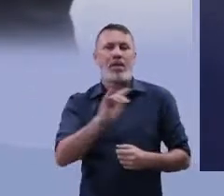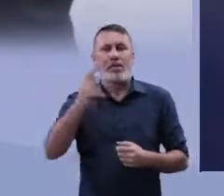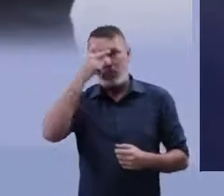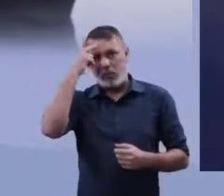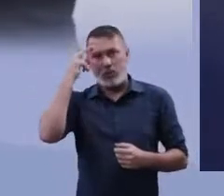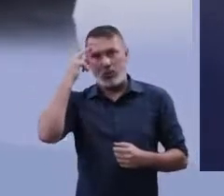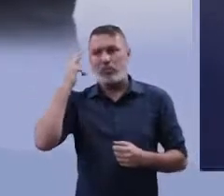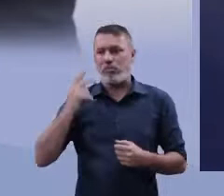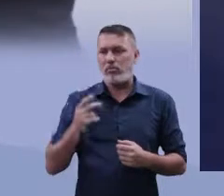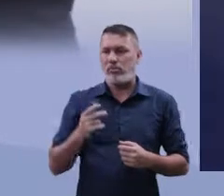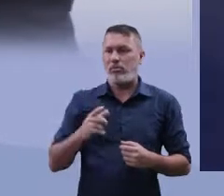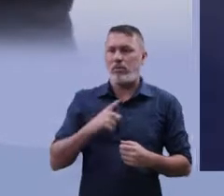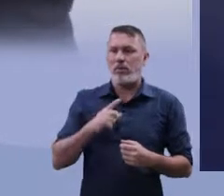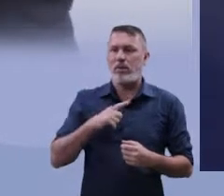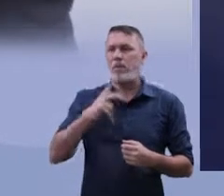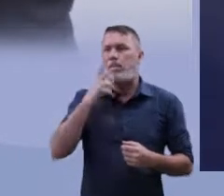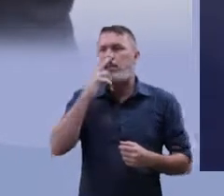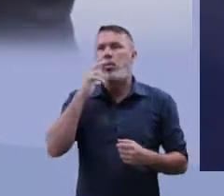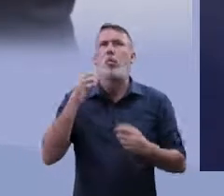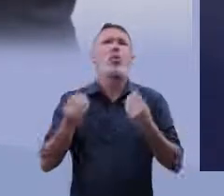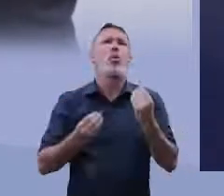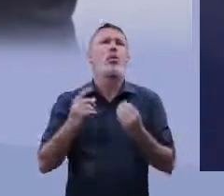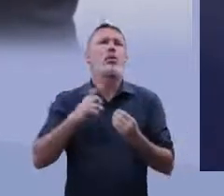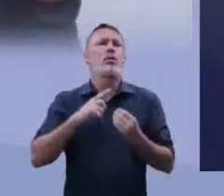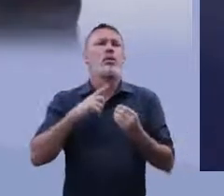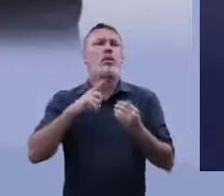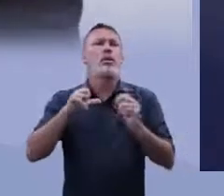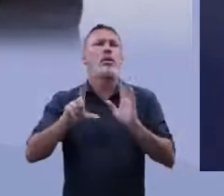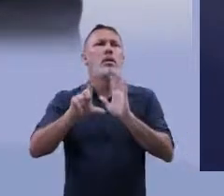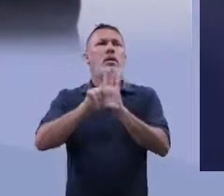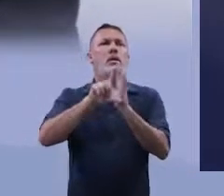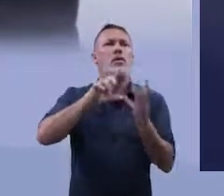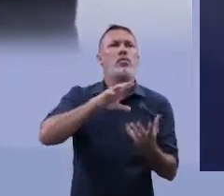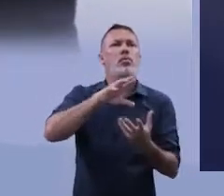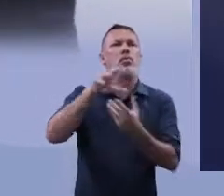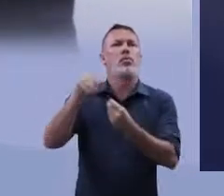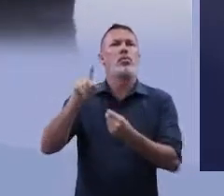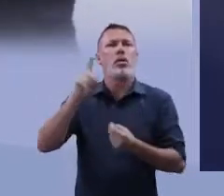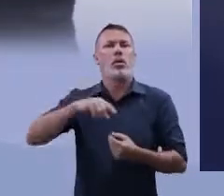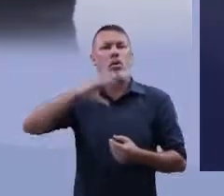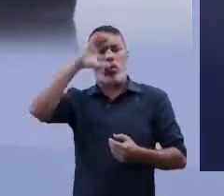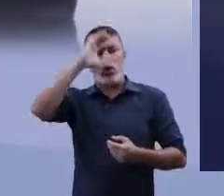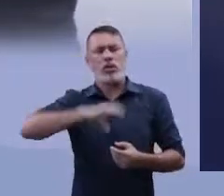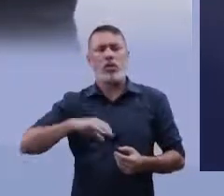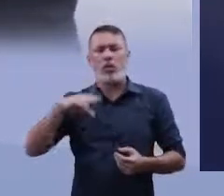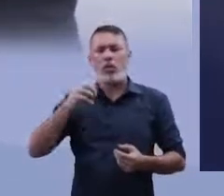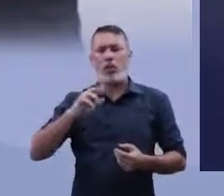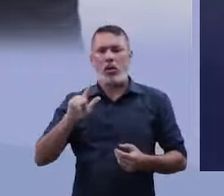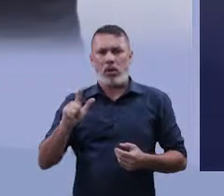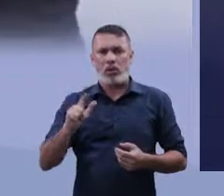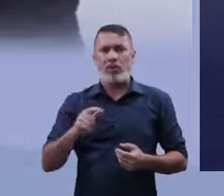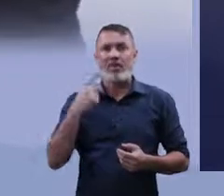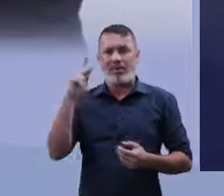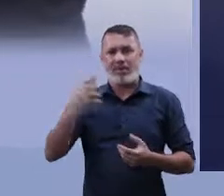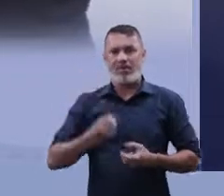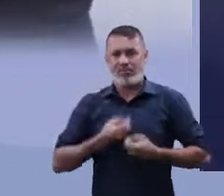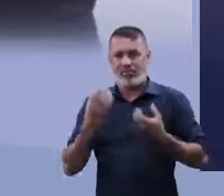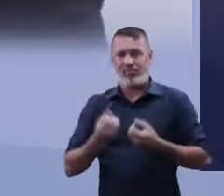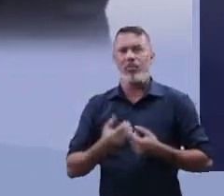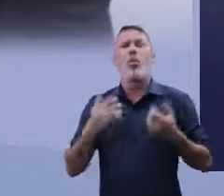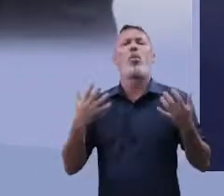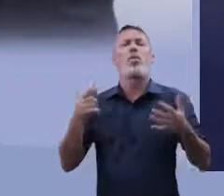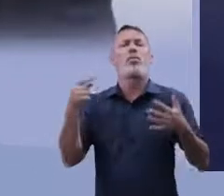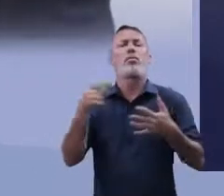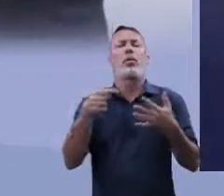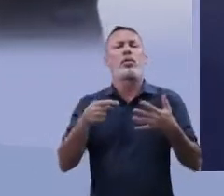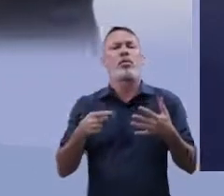indivíduos, buscando uma lei universal para o comportamento moral. Então, o que é abordado nessa obra?